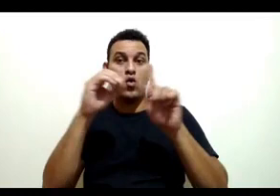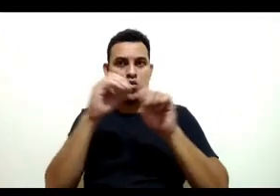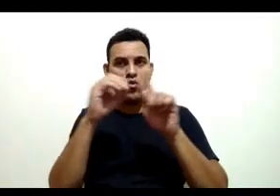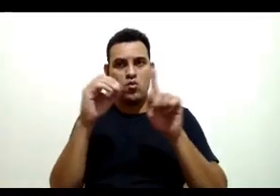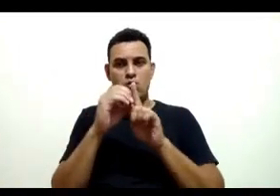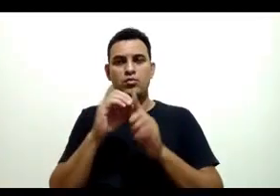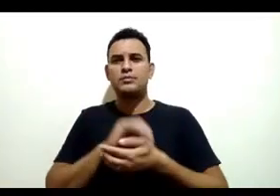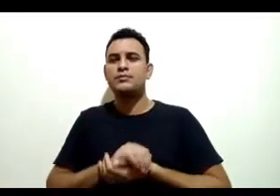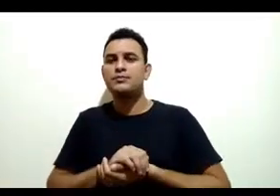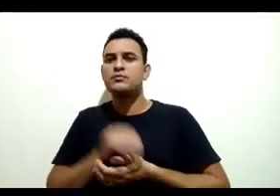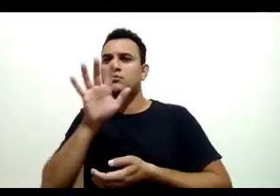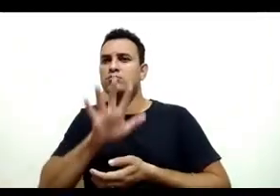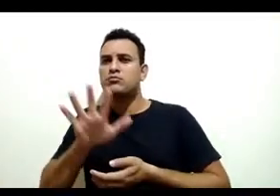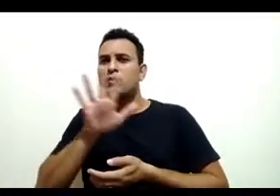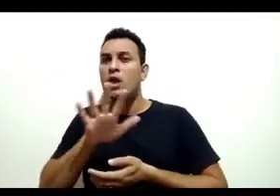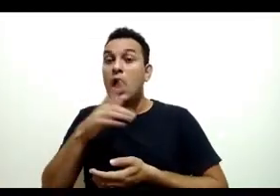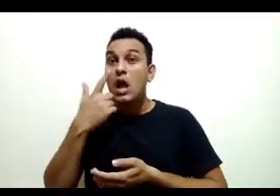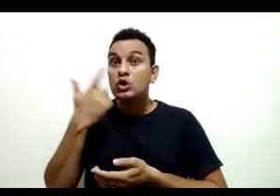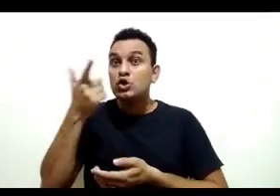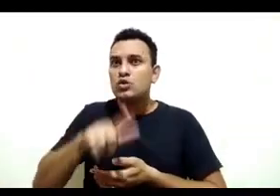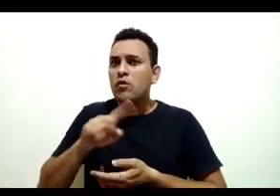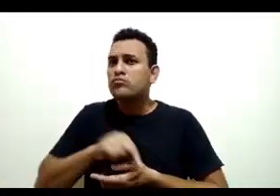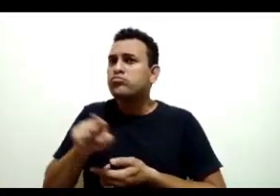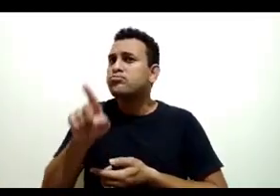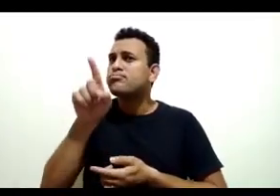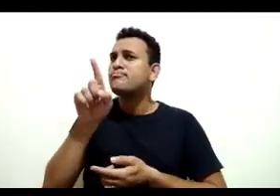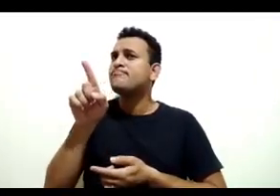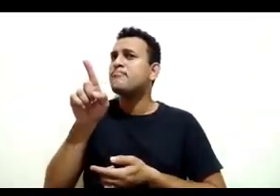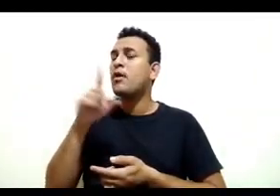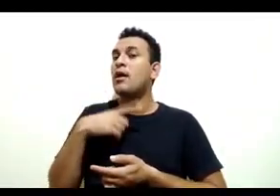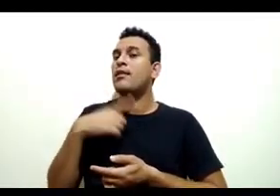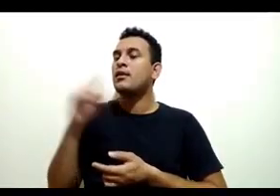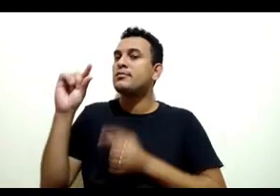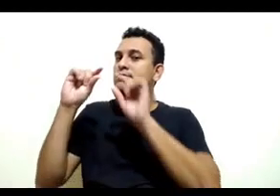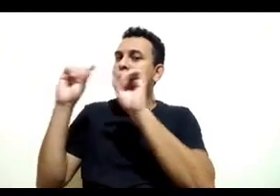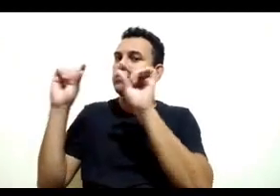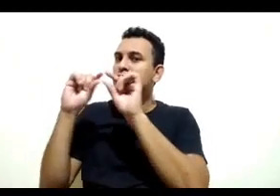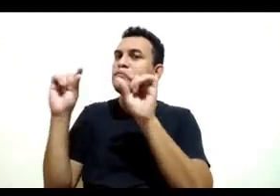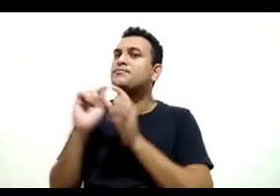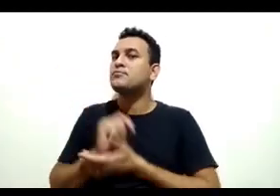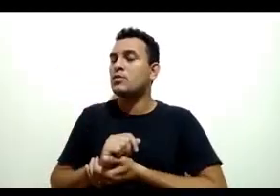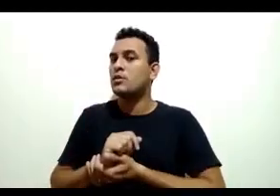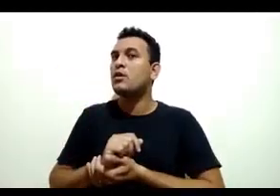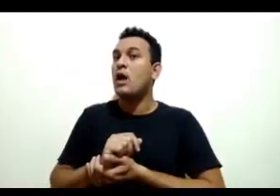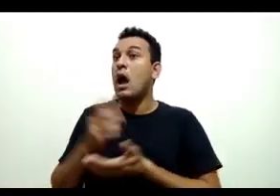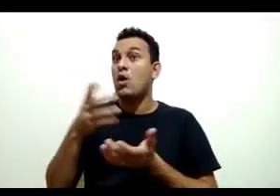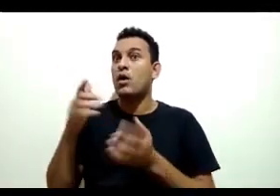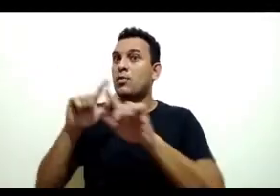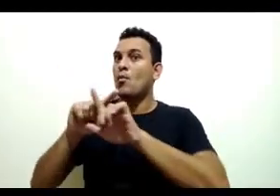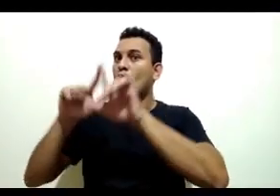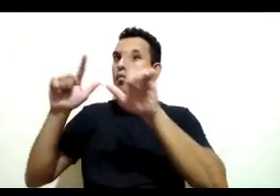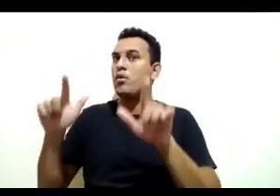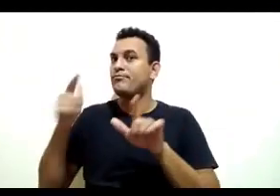para a página inicial da Google. Novamente, localize no canto superior direito o ícone da conta